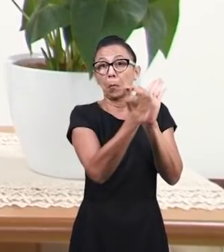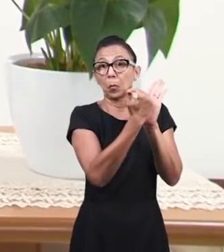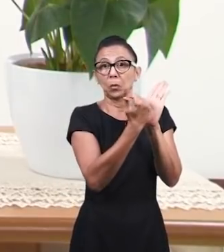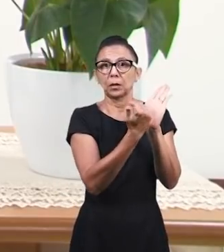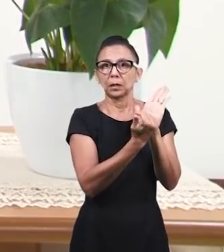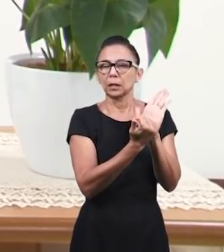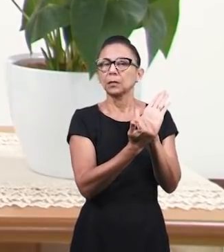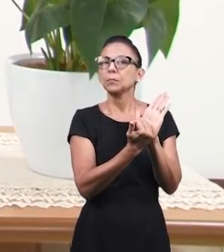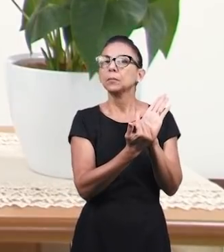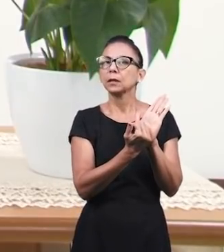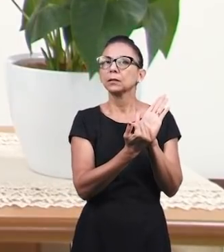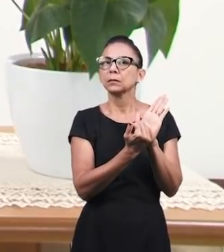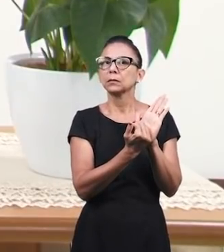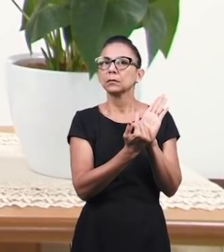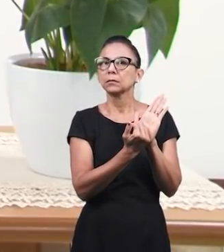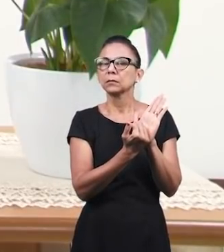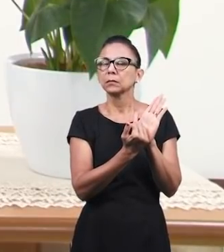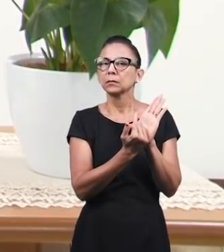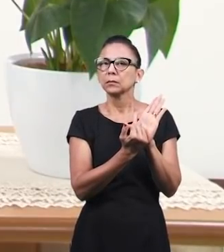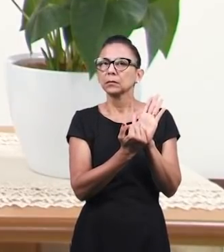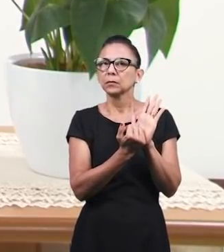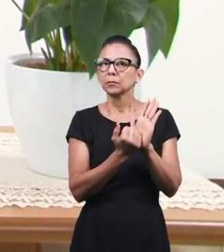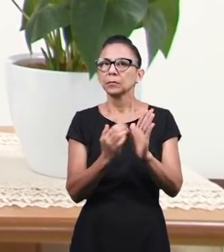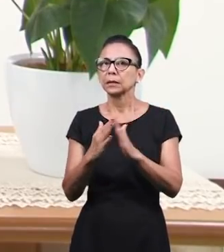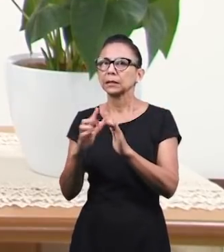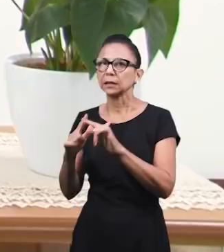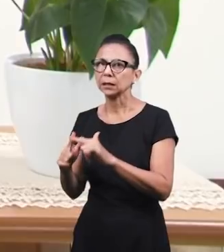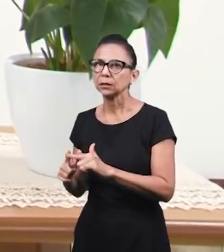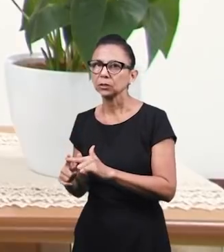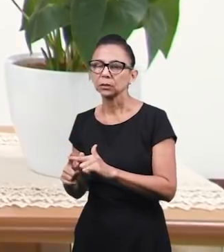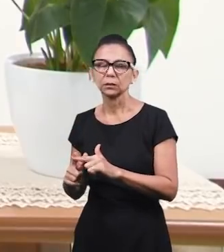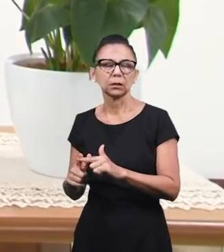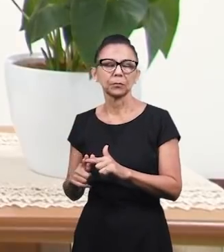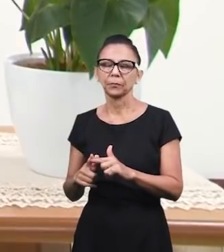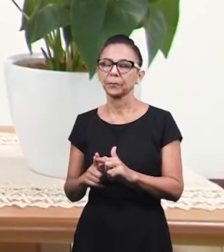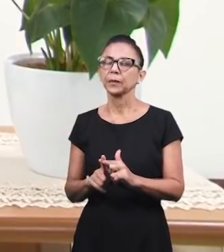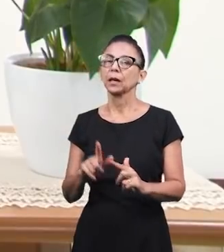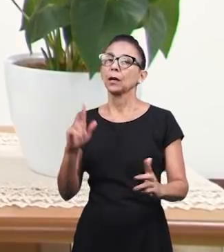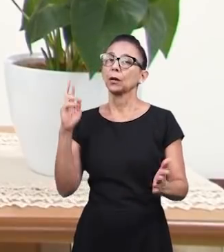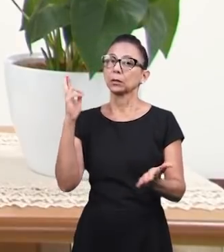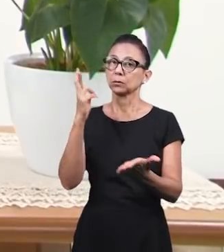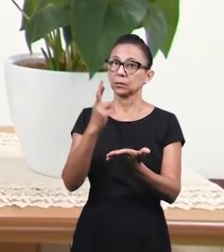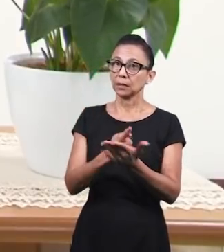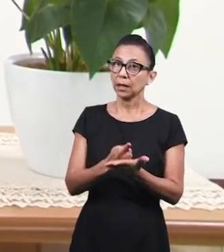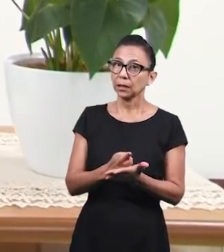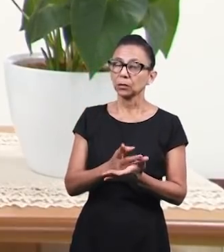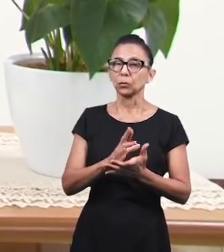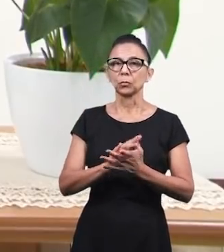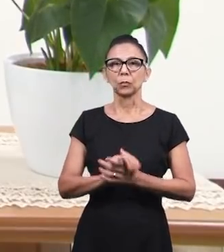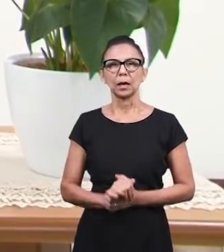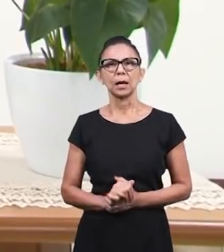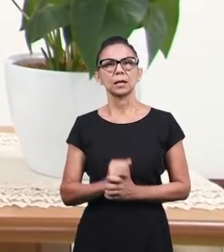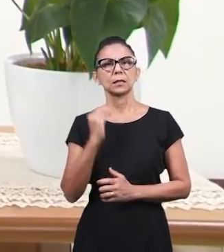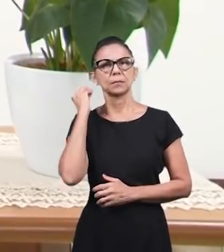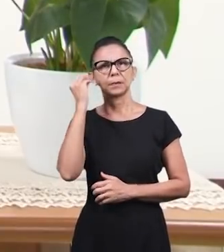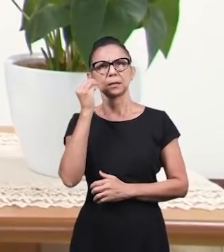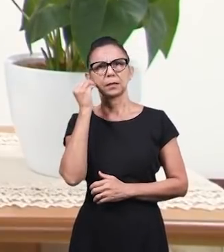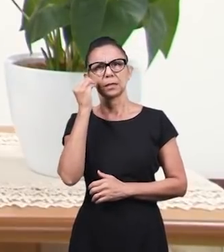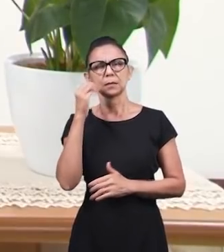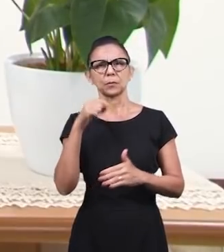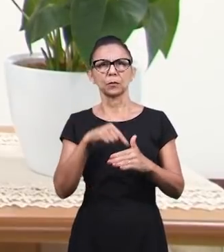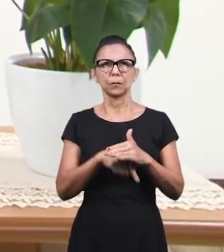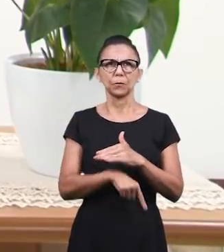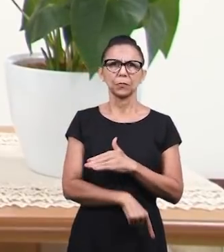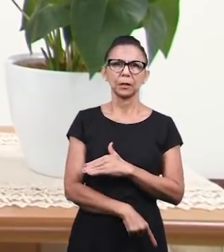as nossas igrejas. Muito pelo contrário, nós estamos trazendo o resultado de um amadurecimento, o resultado de uma